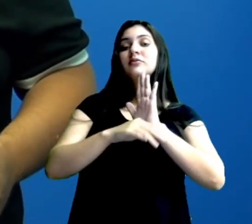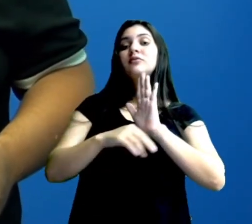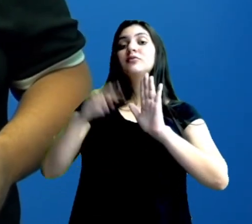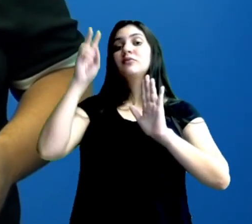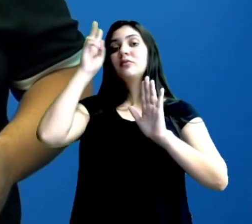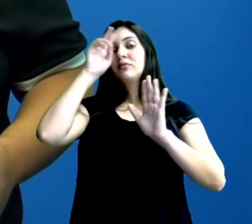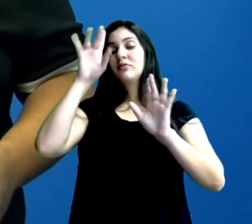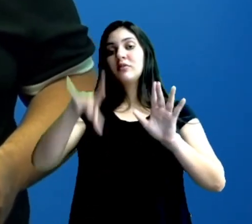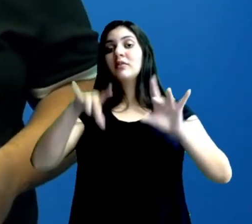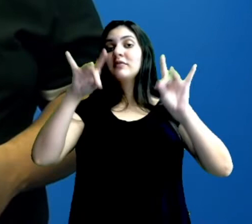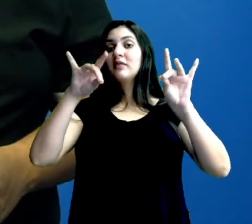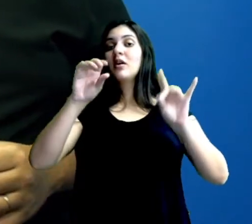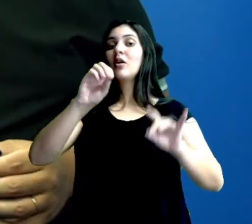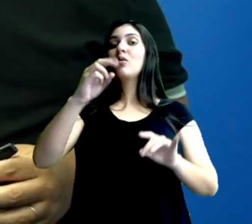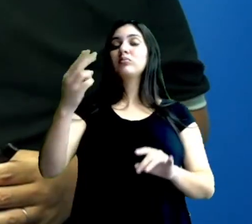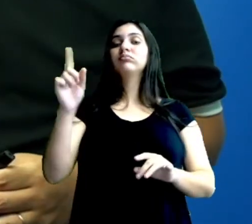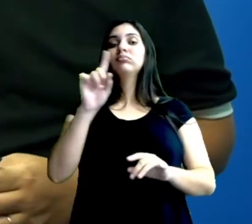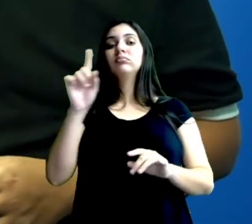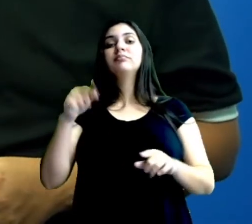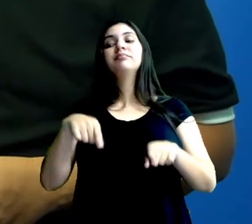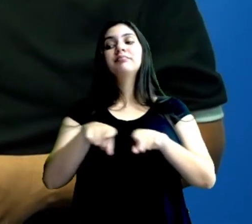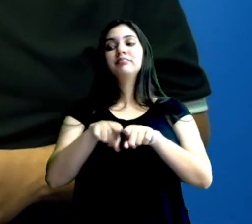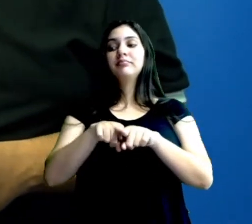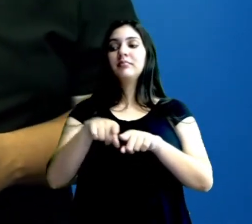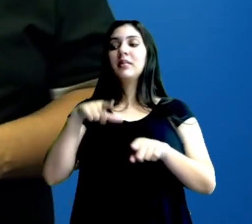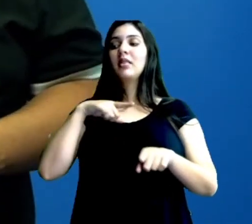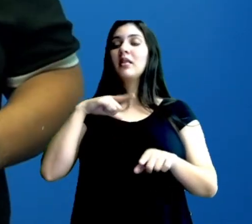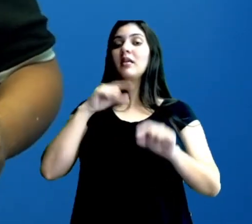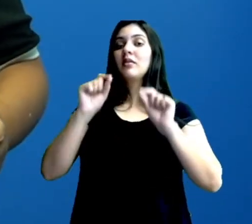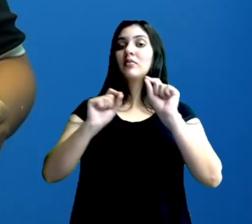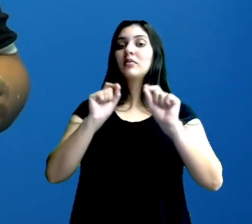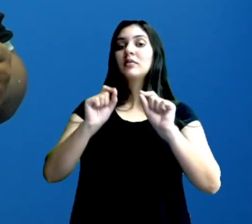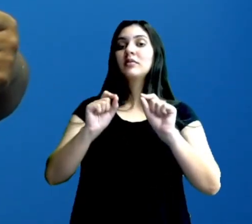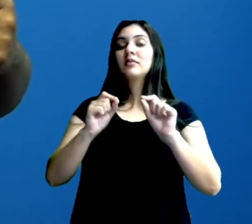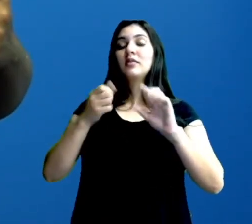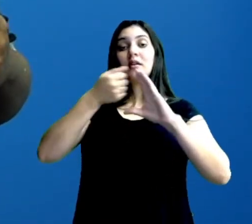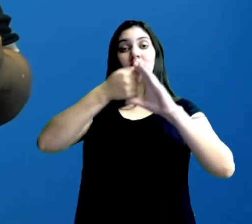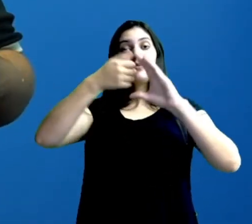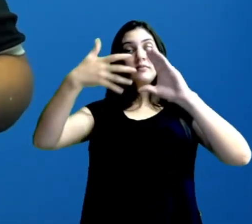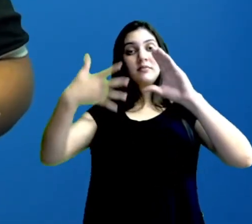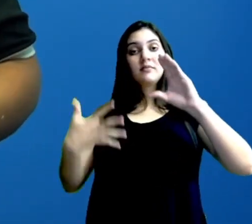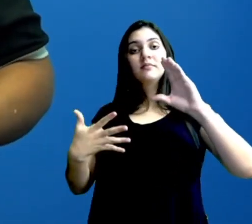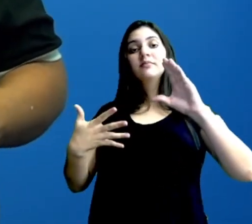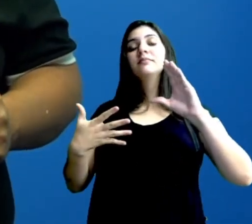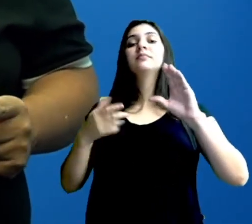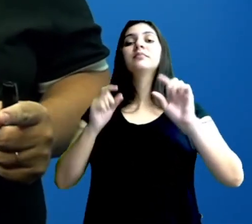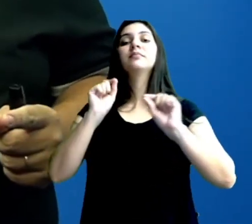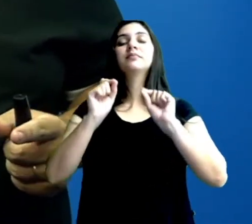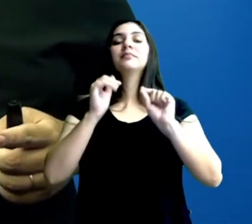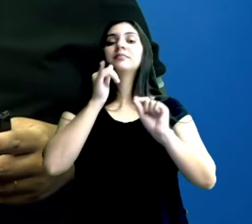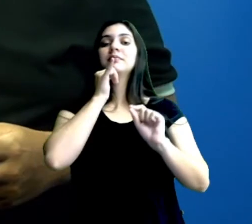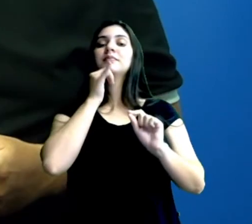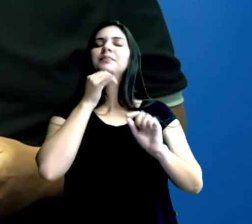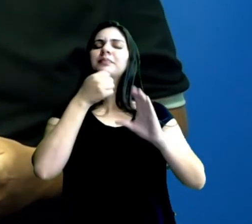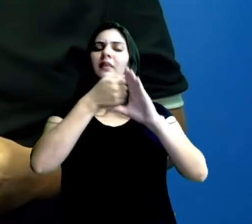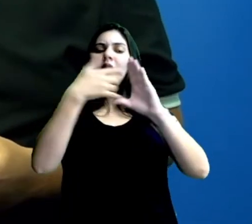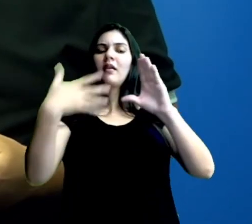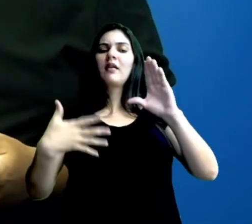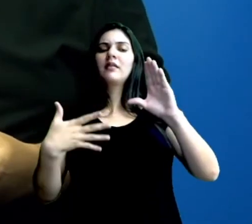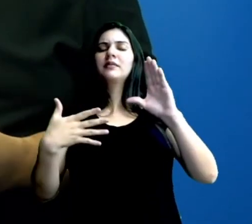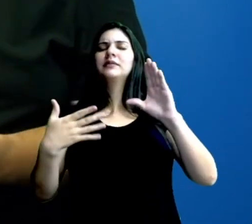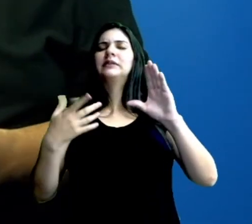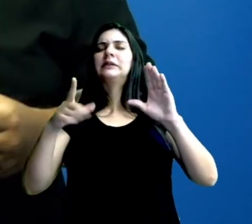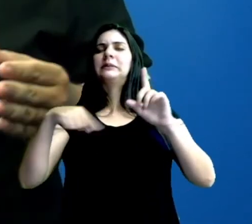ou não, tá bom, gente? Também temos as características, né? Essas características são muito